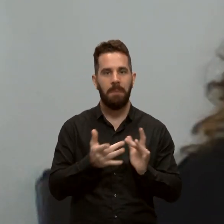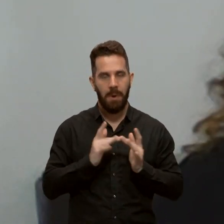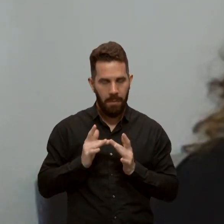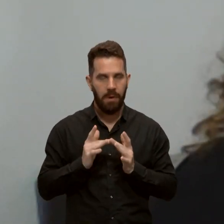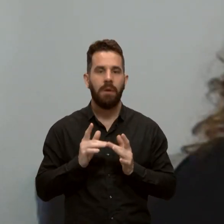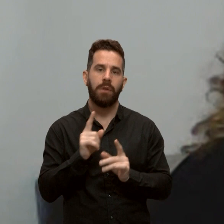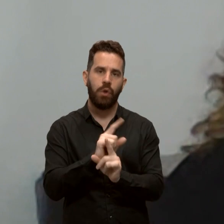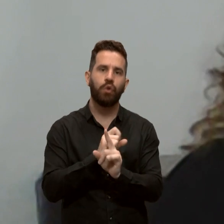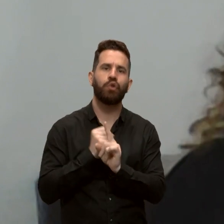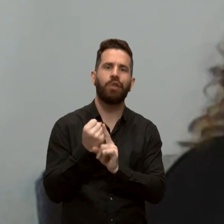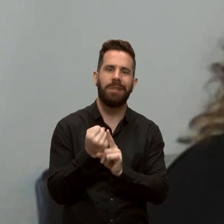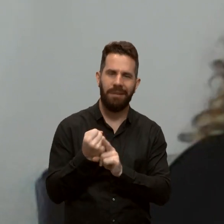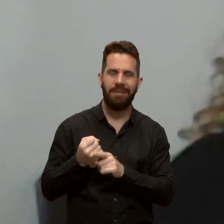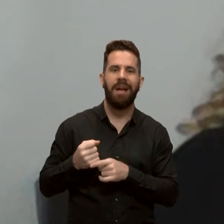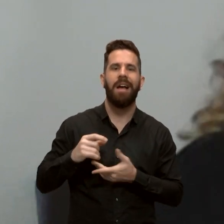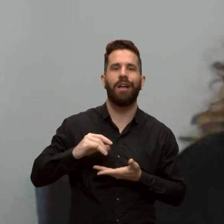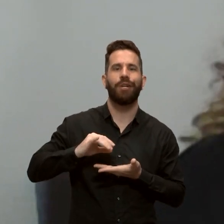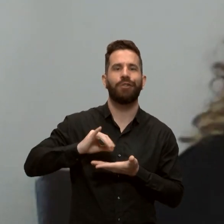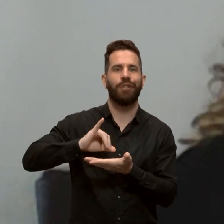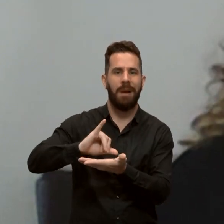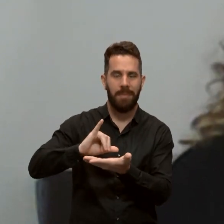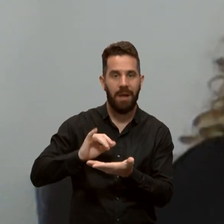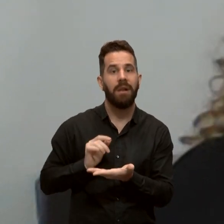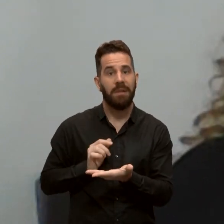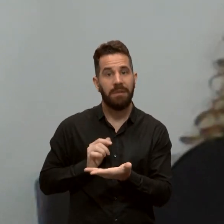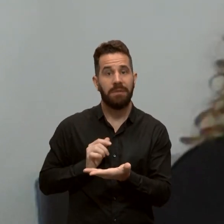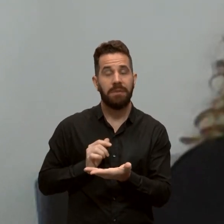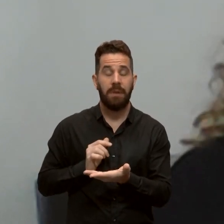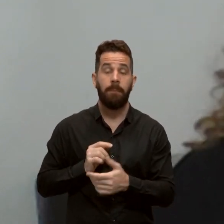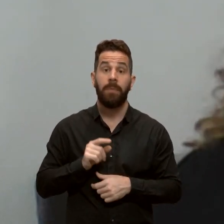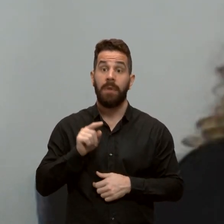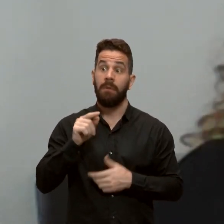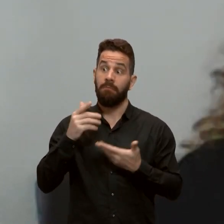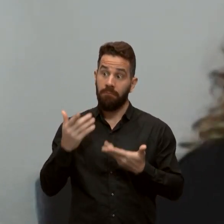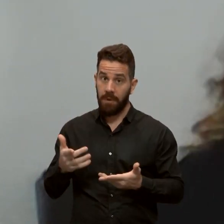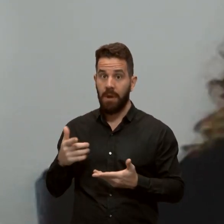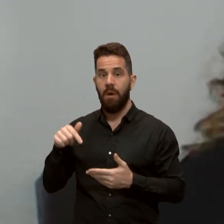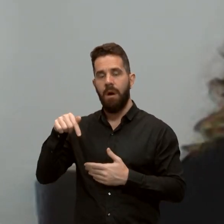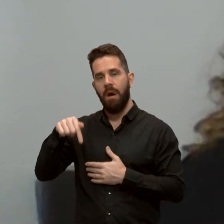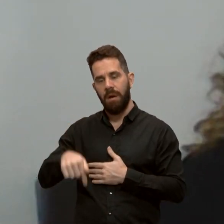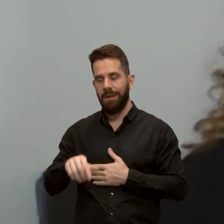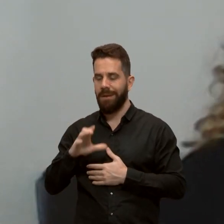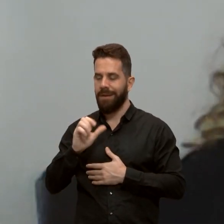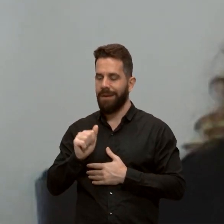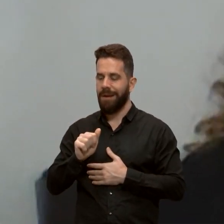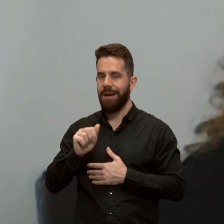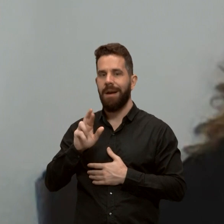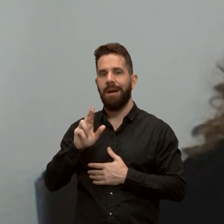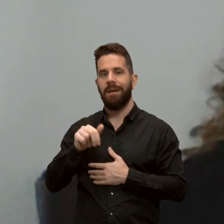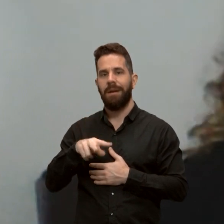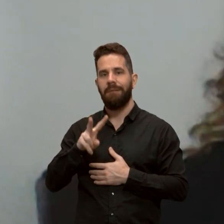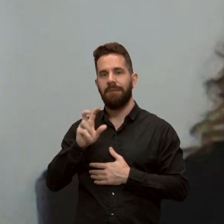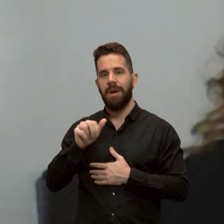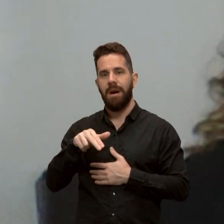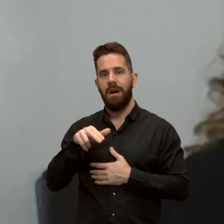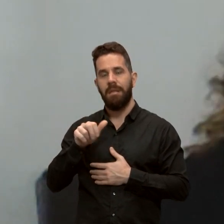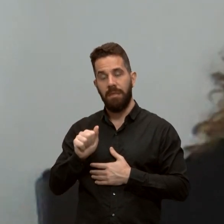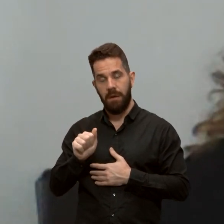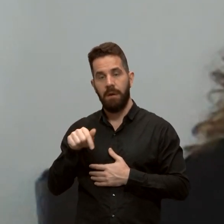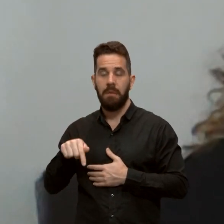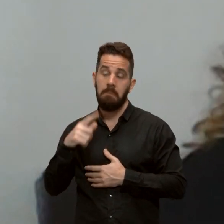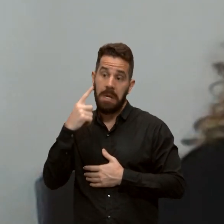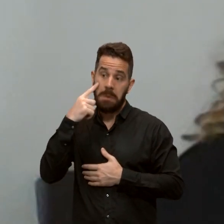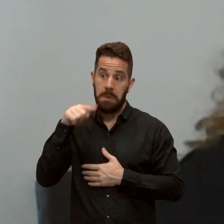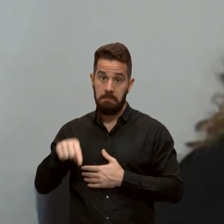sociedade capitalista. Então, a caravana, ela pensou aqui em Goiás, parte de uma atividade